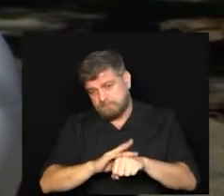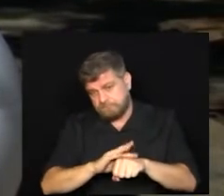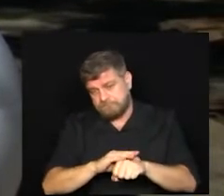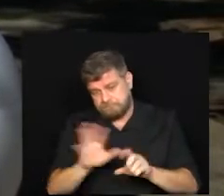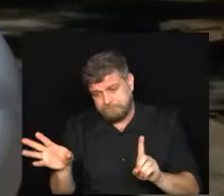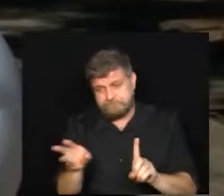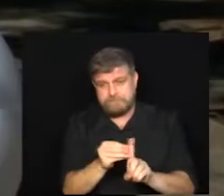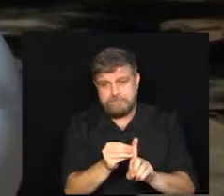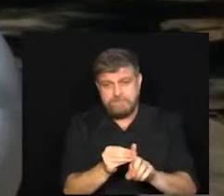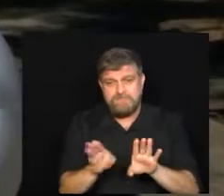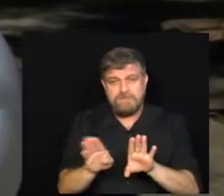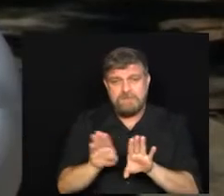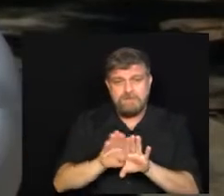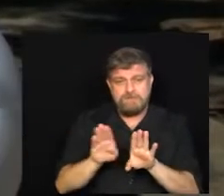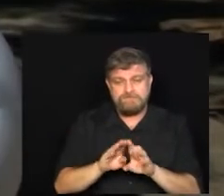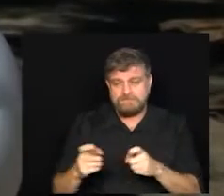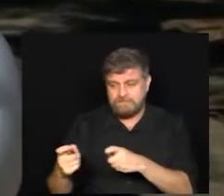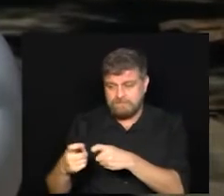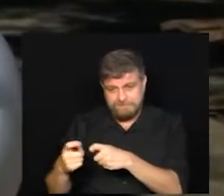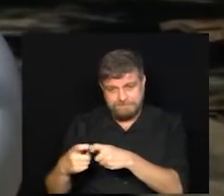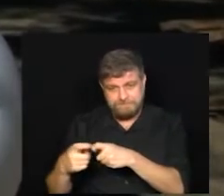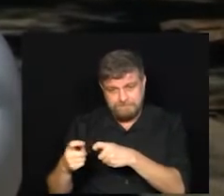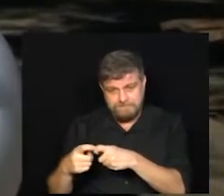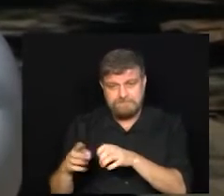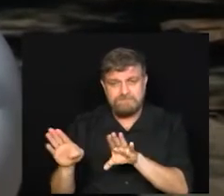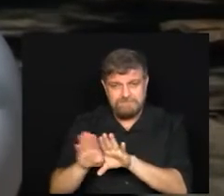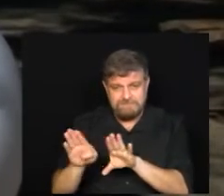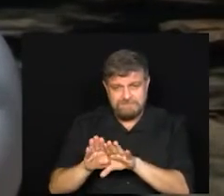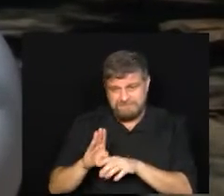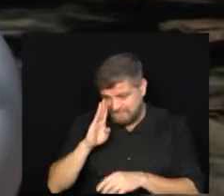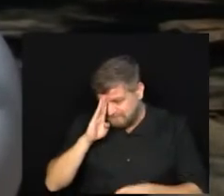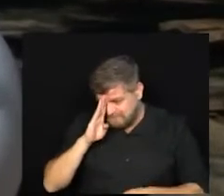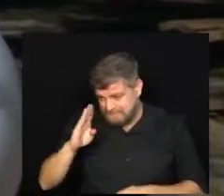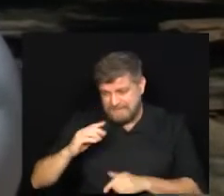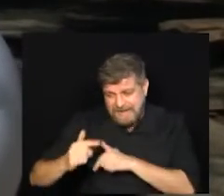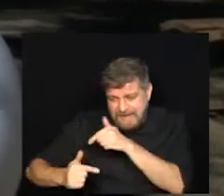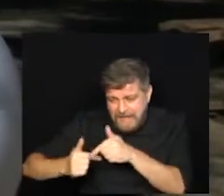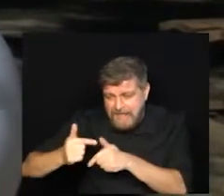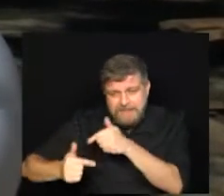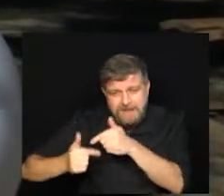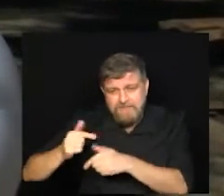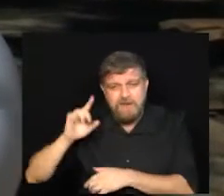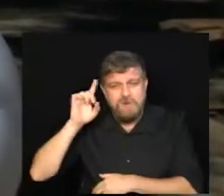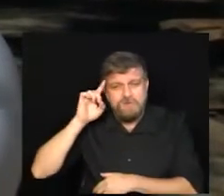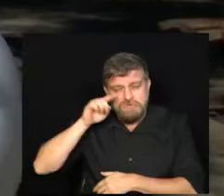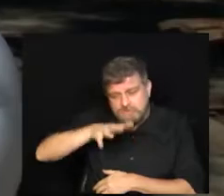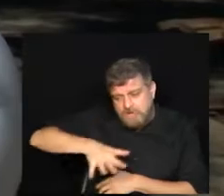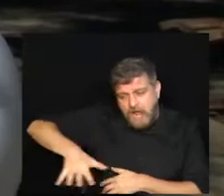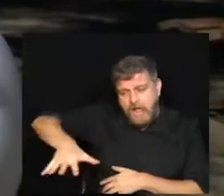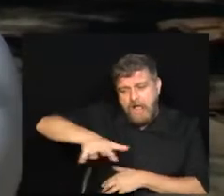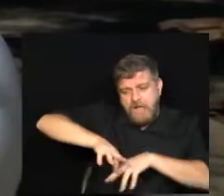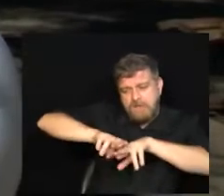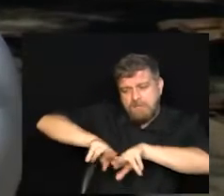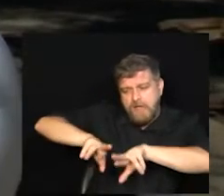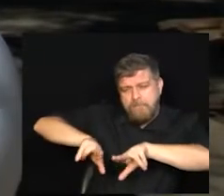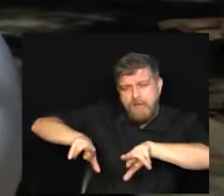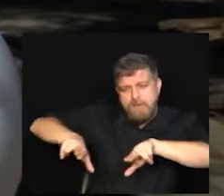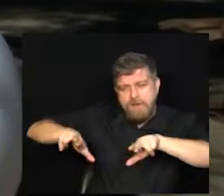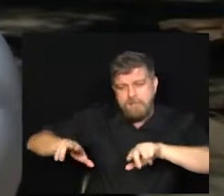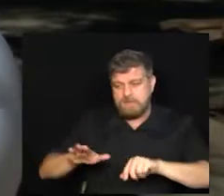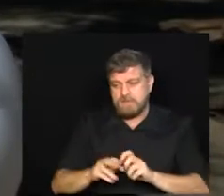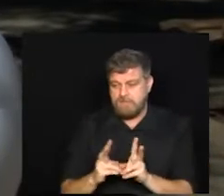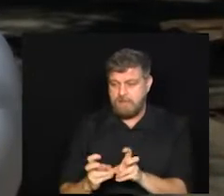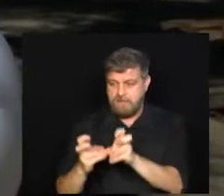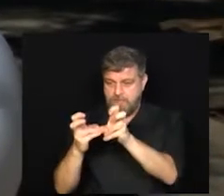as pessoas, mas também os colegas médicos, os colegas principalmente que trabalham no dia a dia em outras áreas, e não especificamente com oncologia